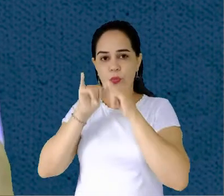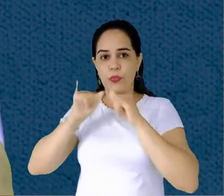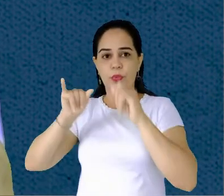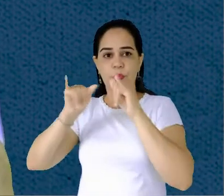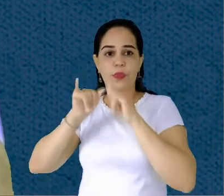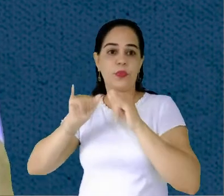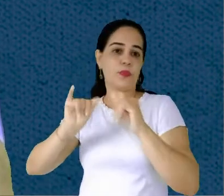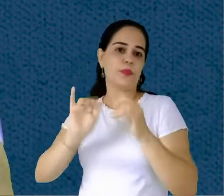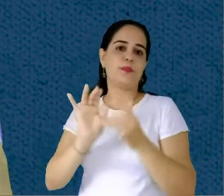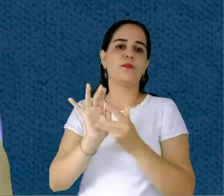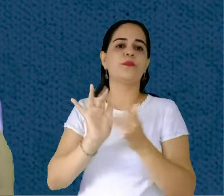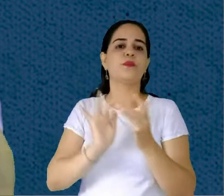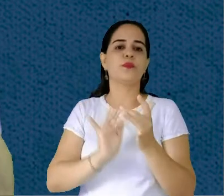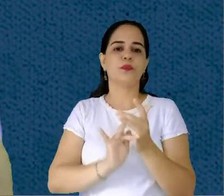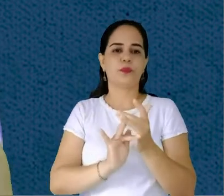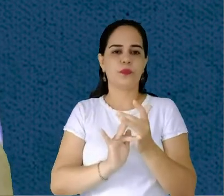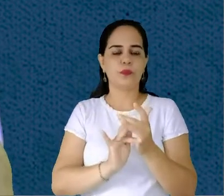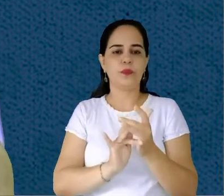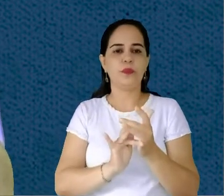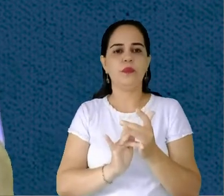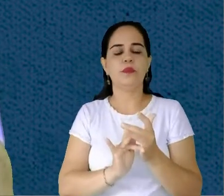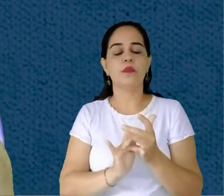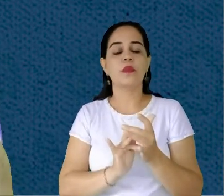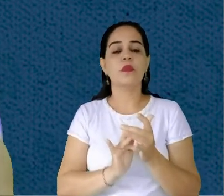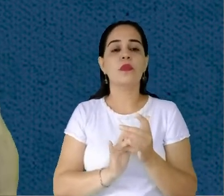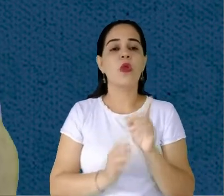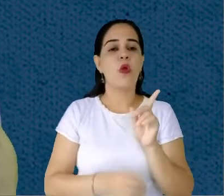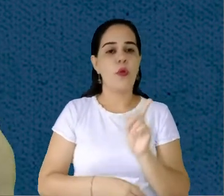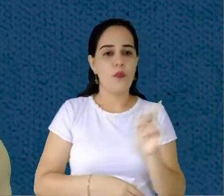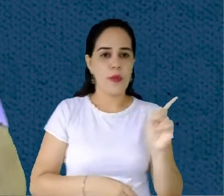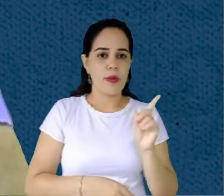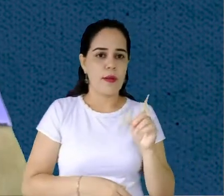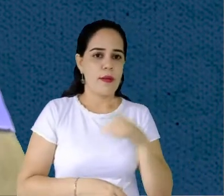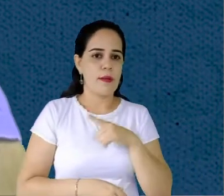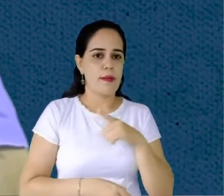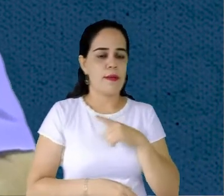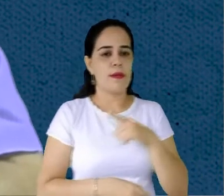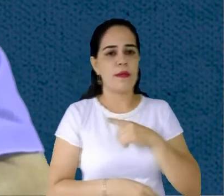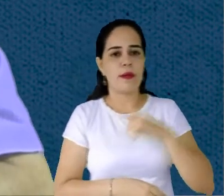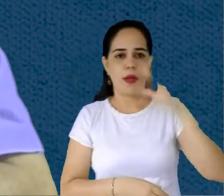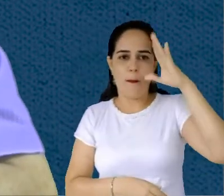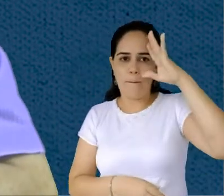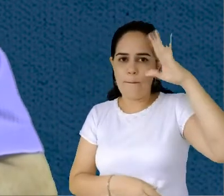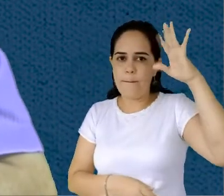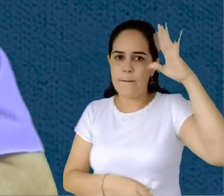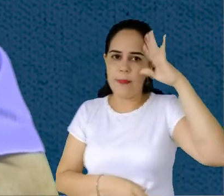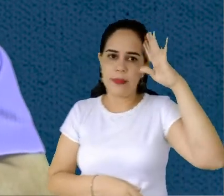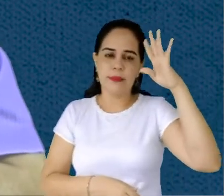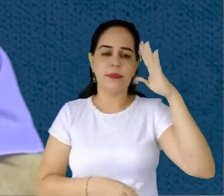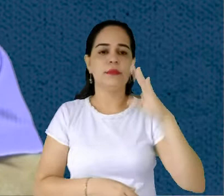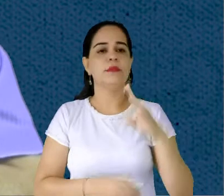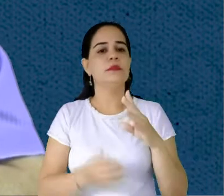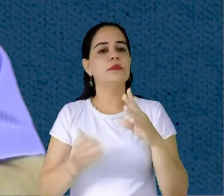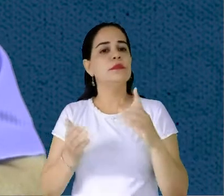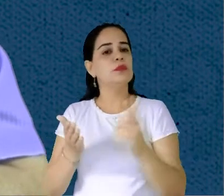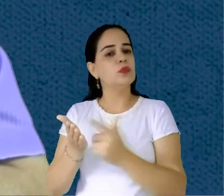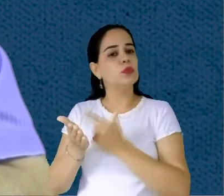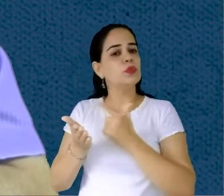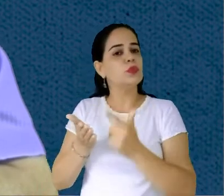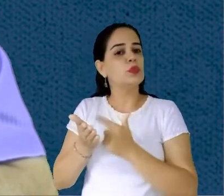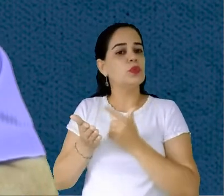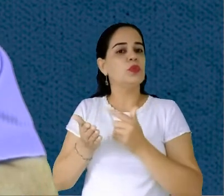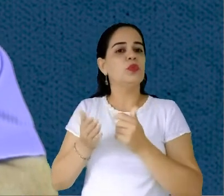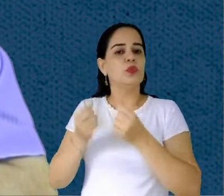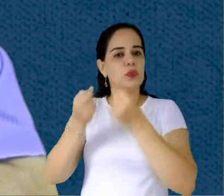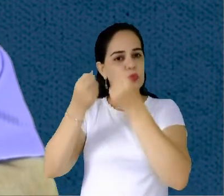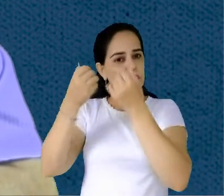pelo Evangelho, né, por pregar o Evangelho. E lá ele teve estas visões que no livro do